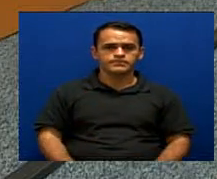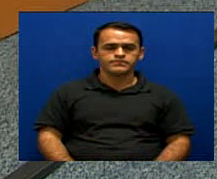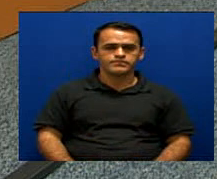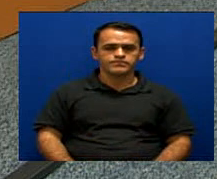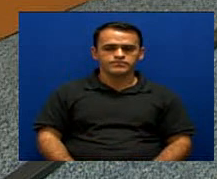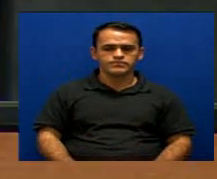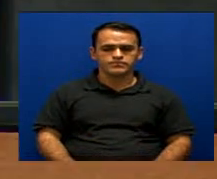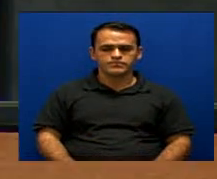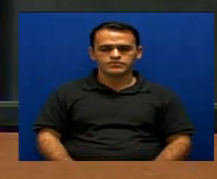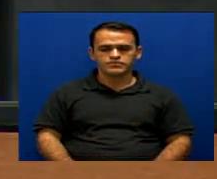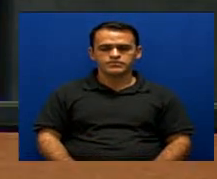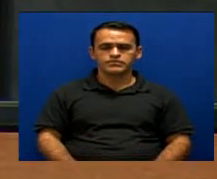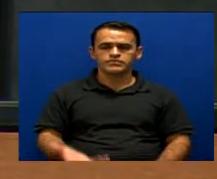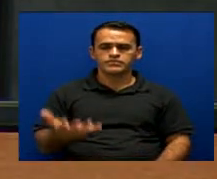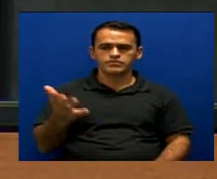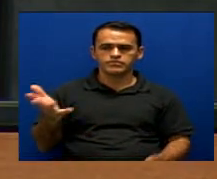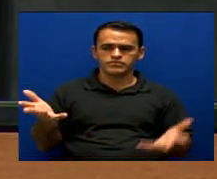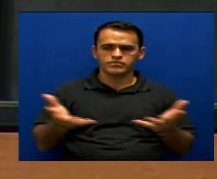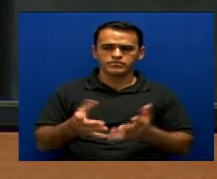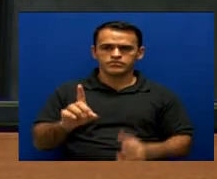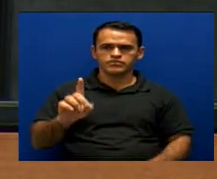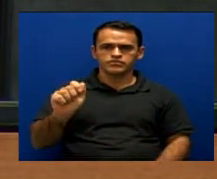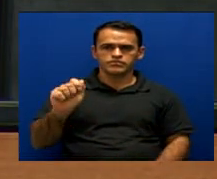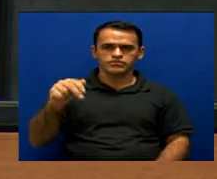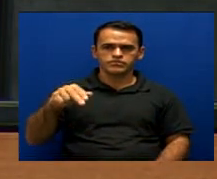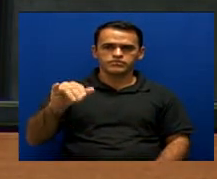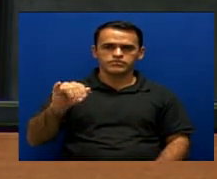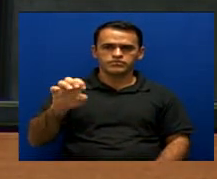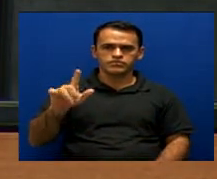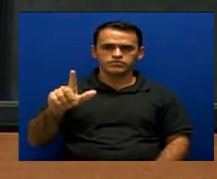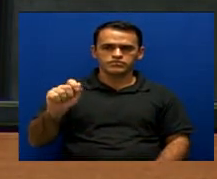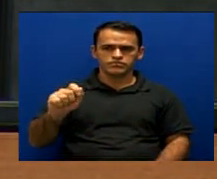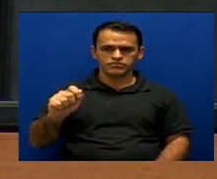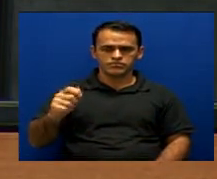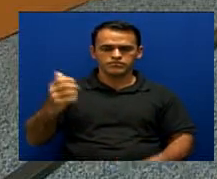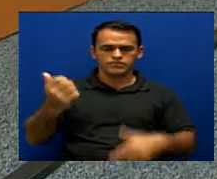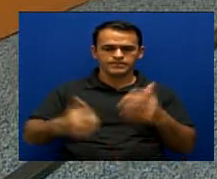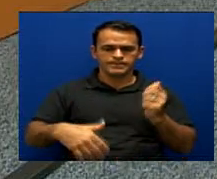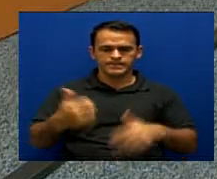agora fala a daniela valentim no plenário